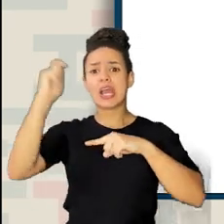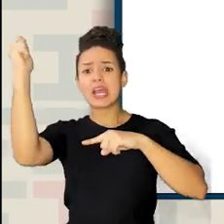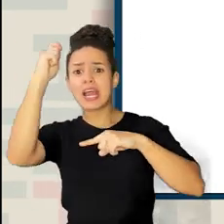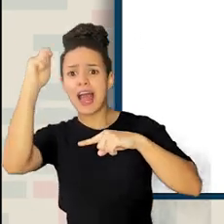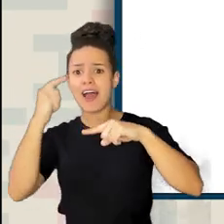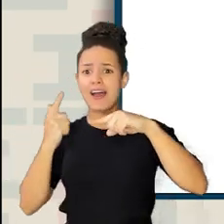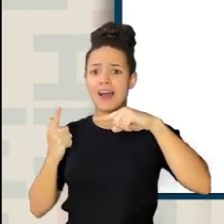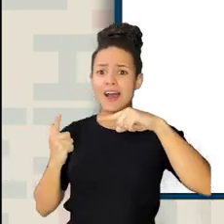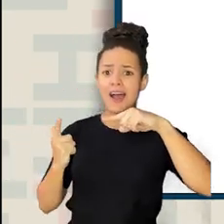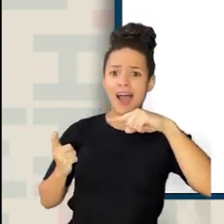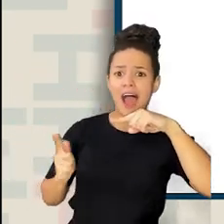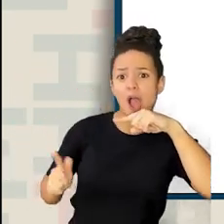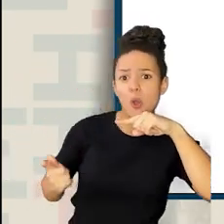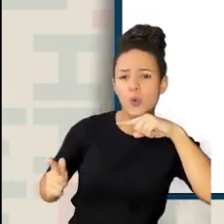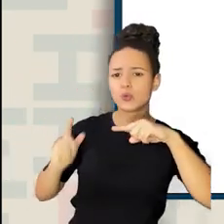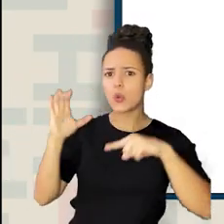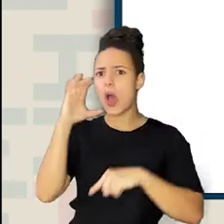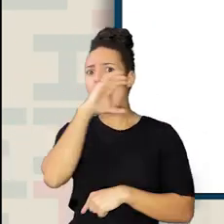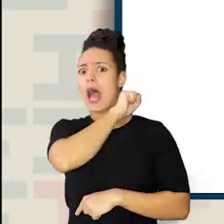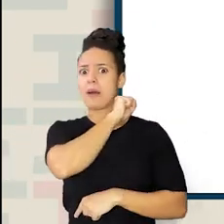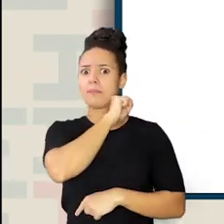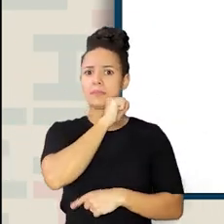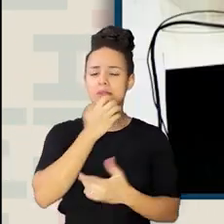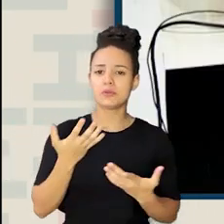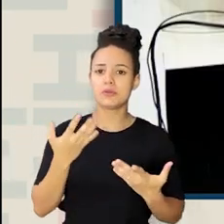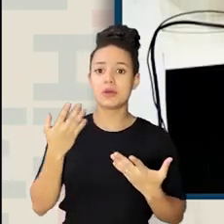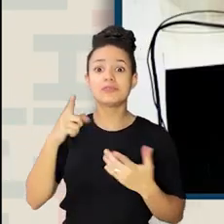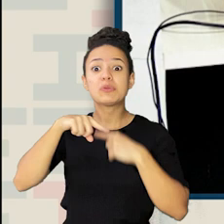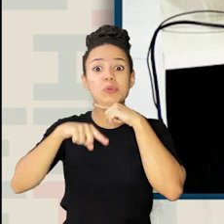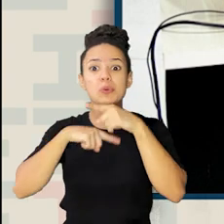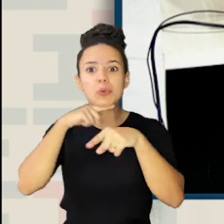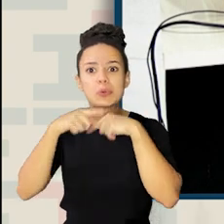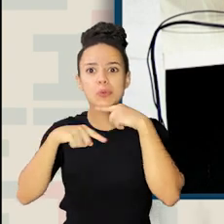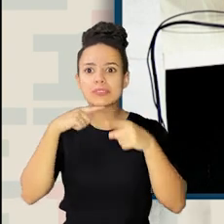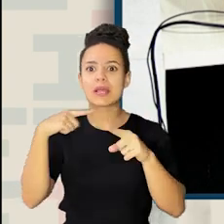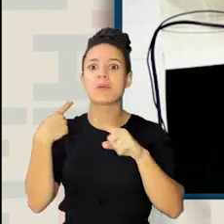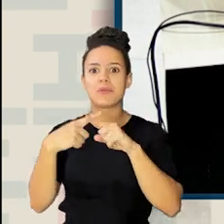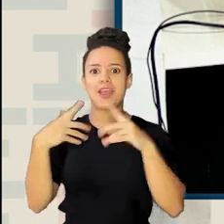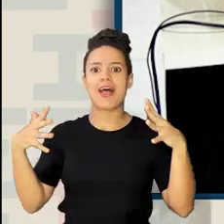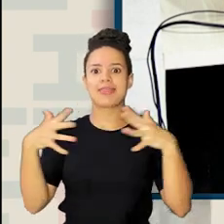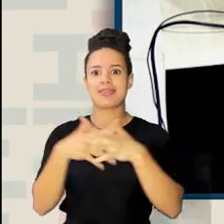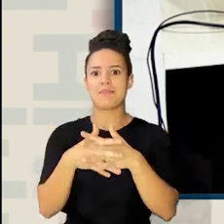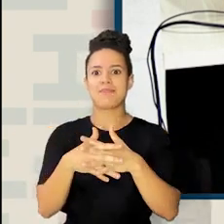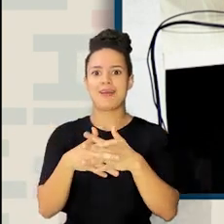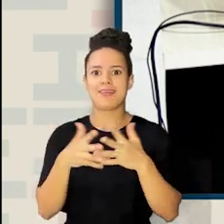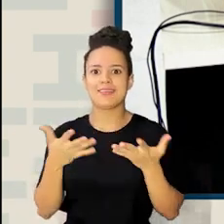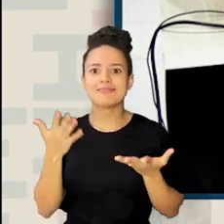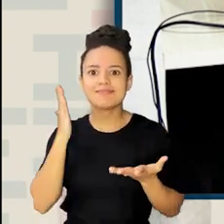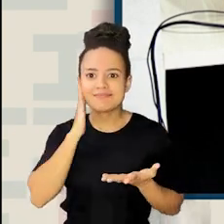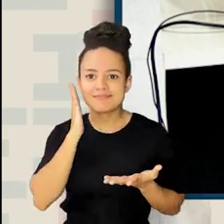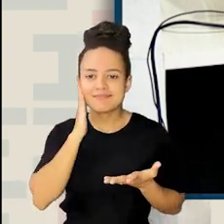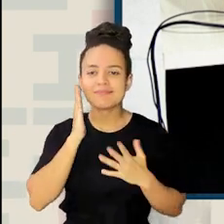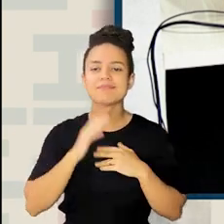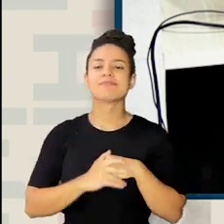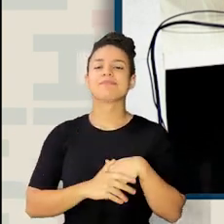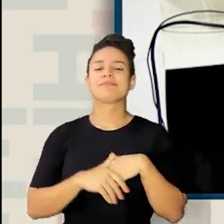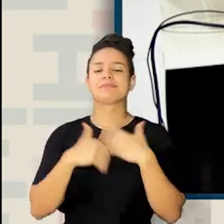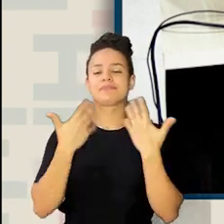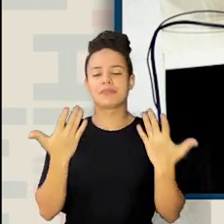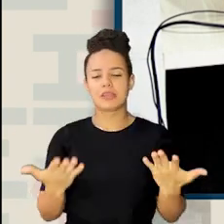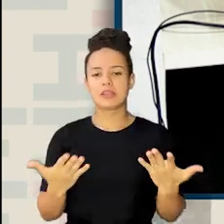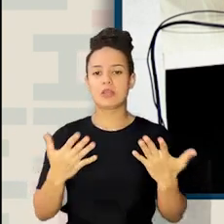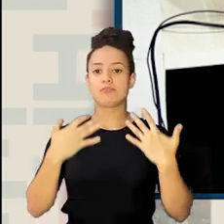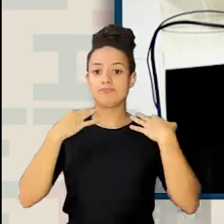para o agudo com muita velocidade, porque isso aqui vai atrapalhar a sua energia, né? Então,